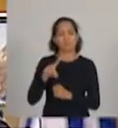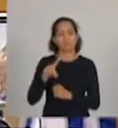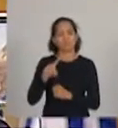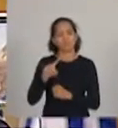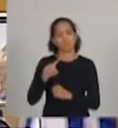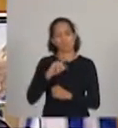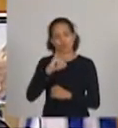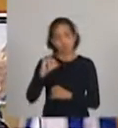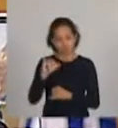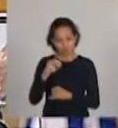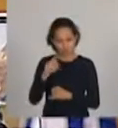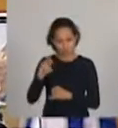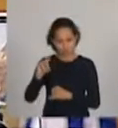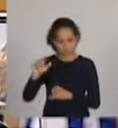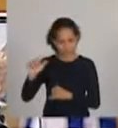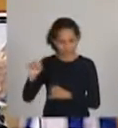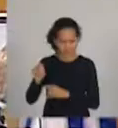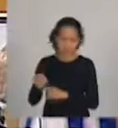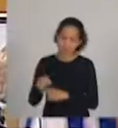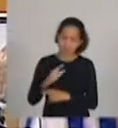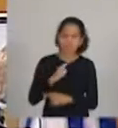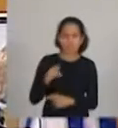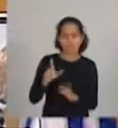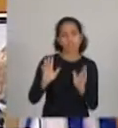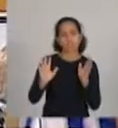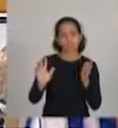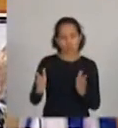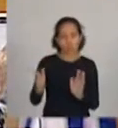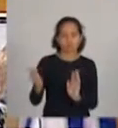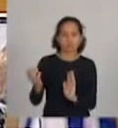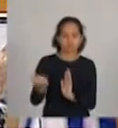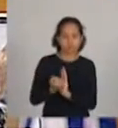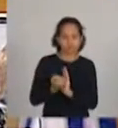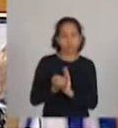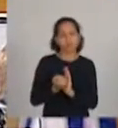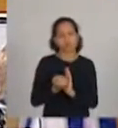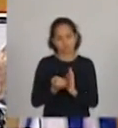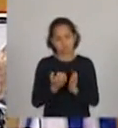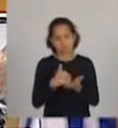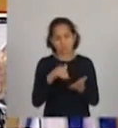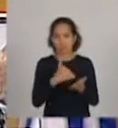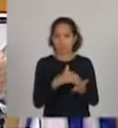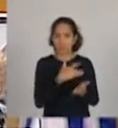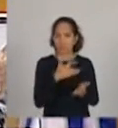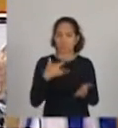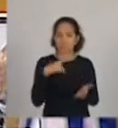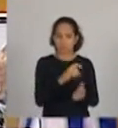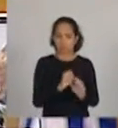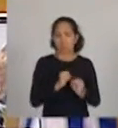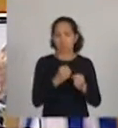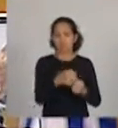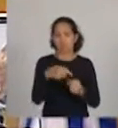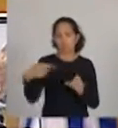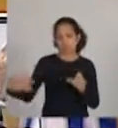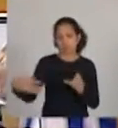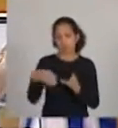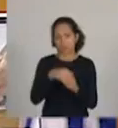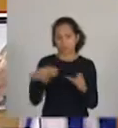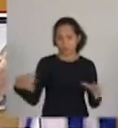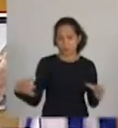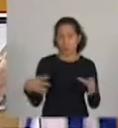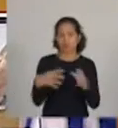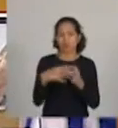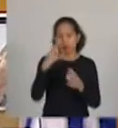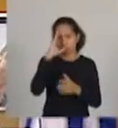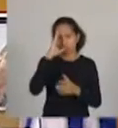Nacional dos Jornalistas, a FENAGE, já notificou a Secretaria de Saúde em defesa da inserção da